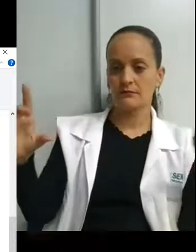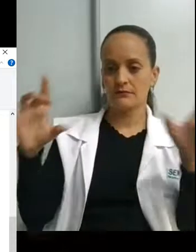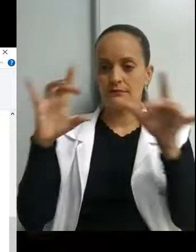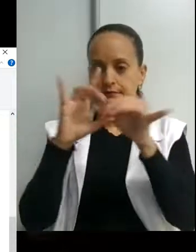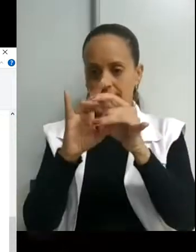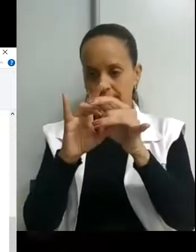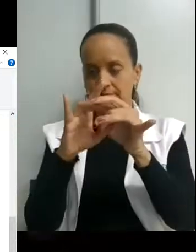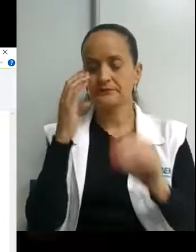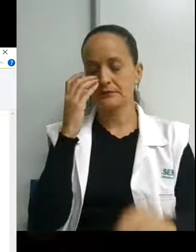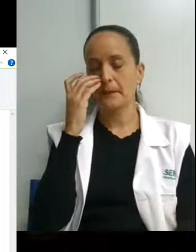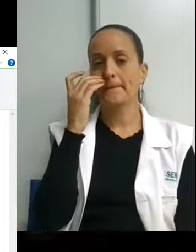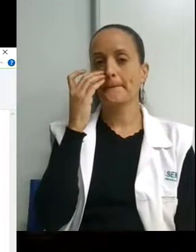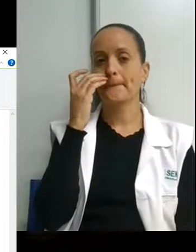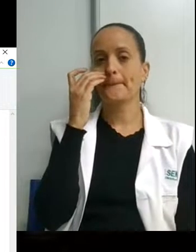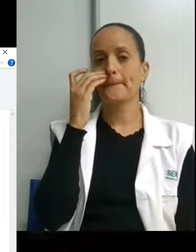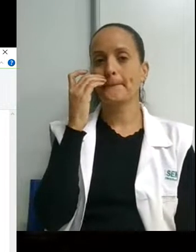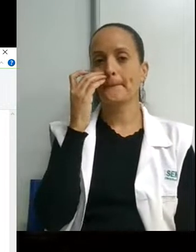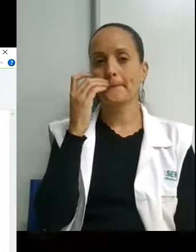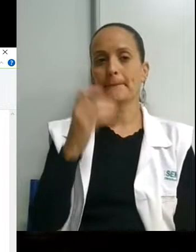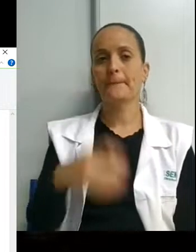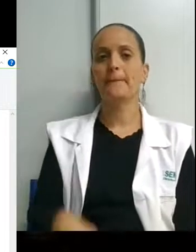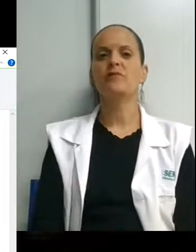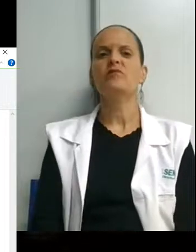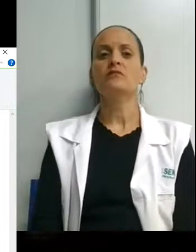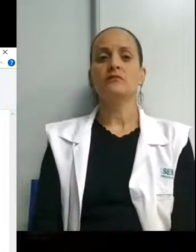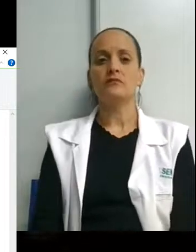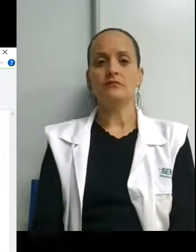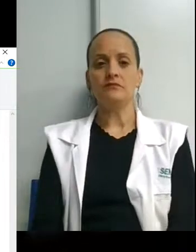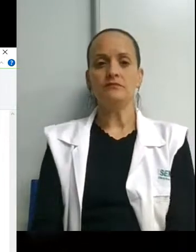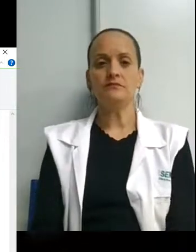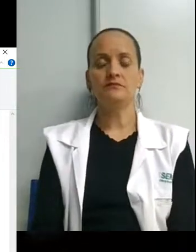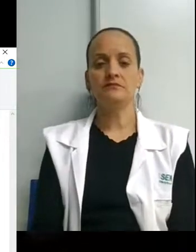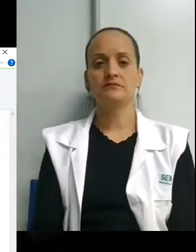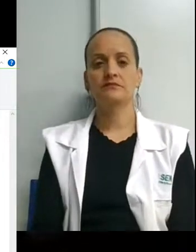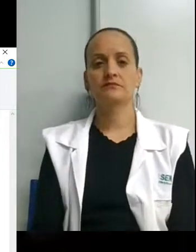deixa eu até escrever ele aqui, ó. Essa aqui é a corrente, ó,